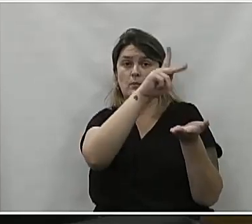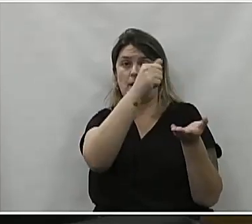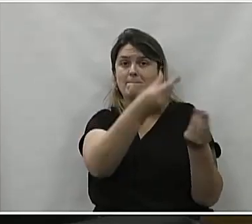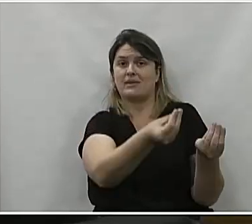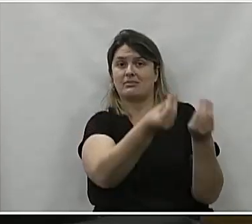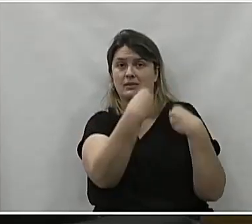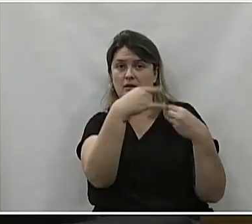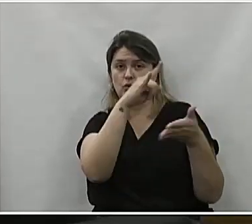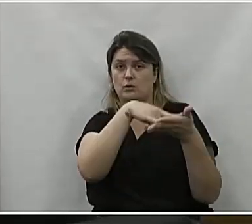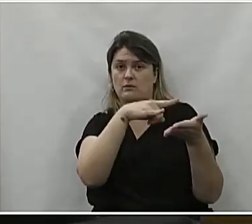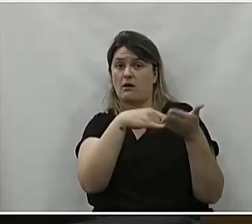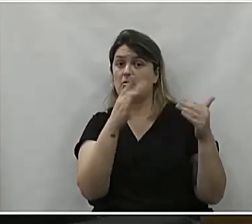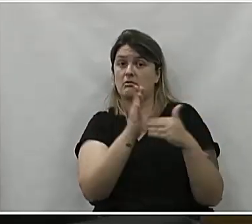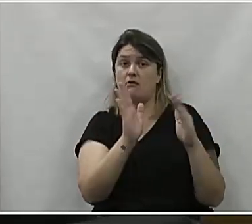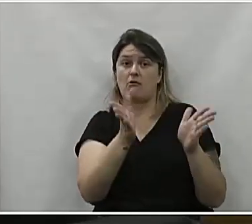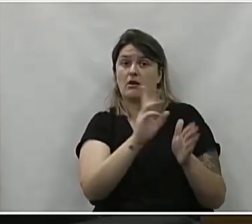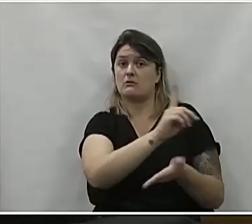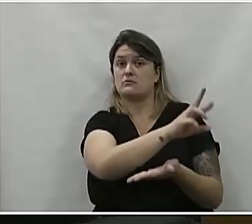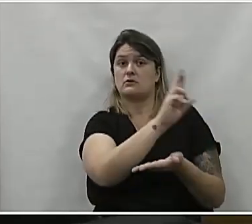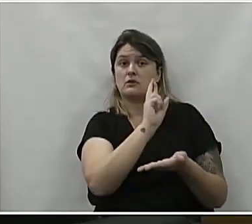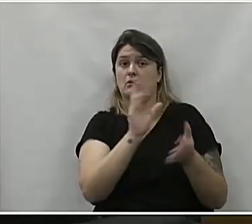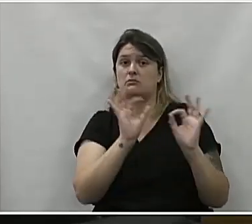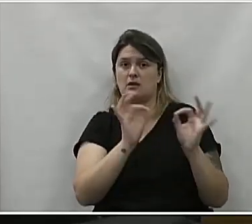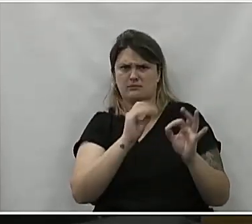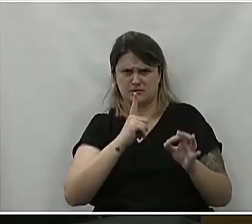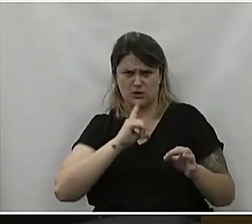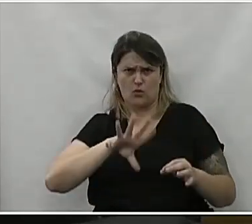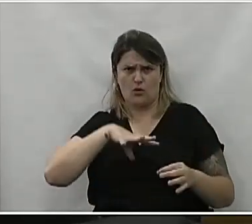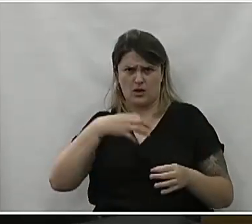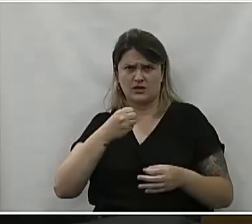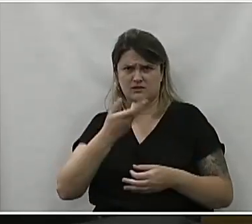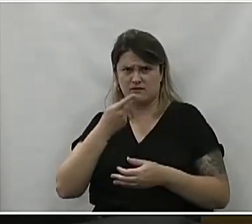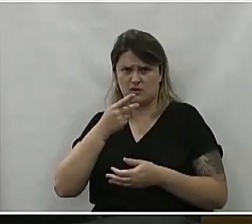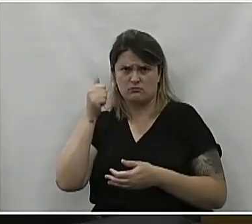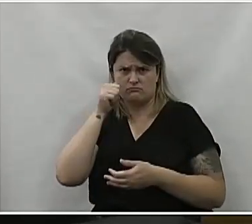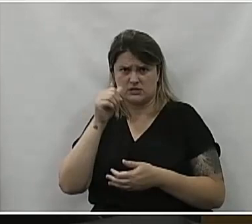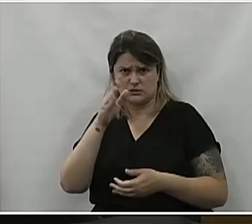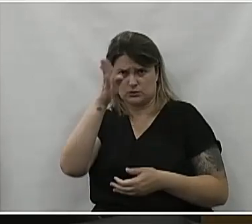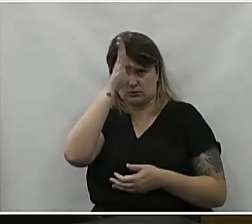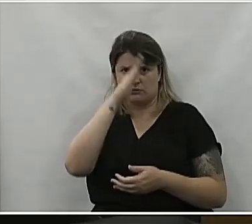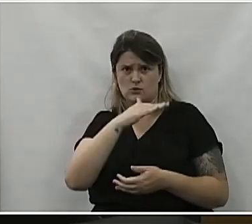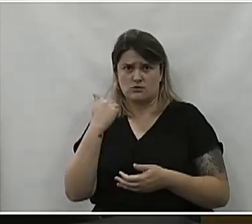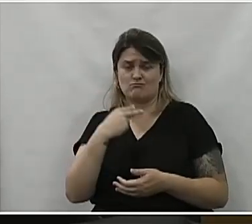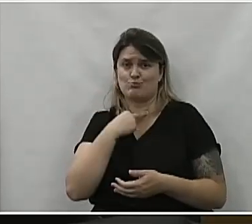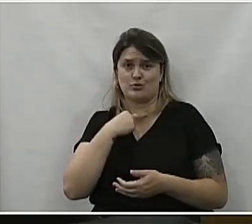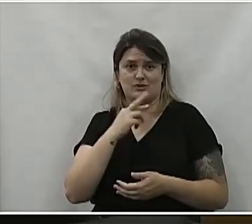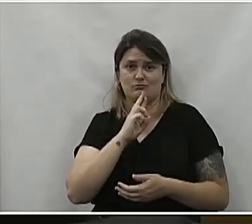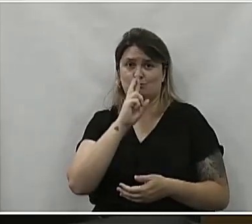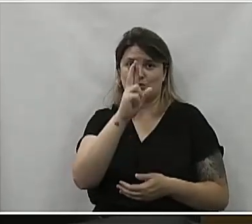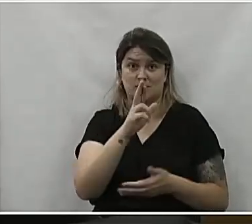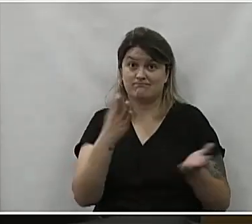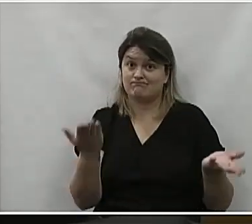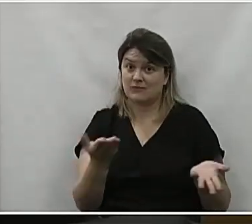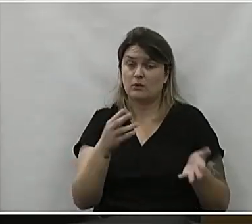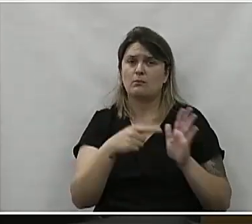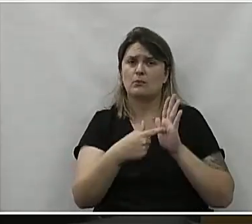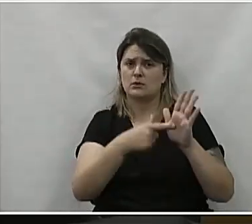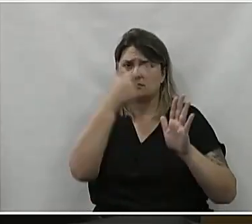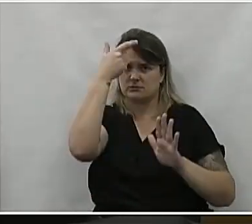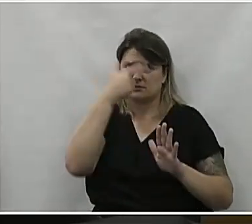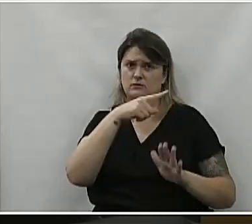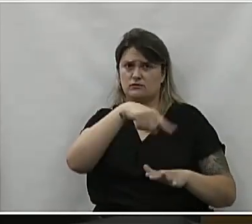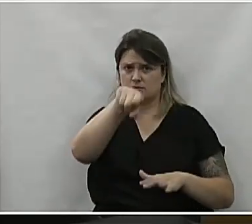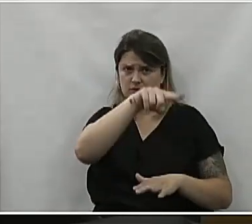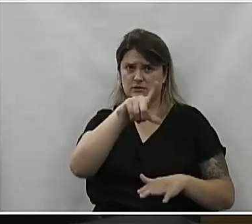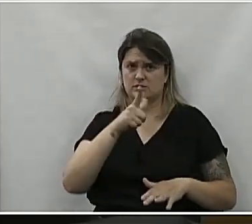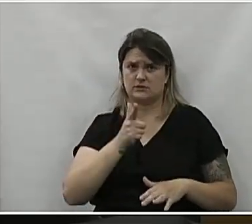pedi Que até agora Não se manifestaram Mas teve coragem De vir aqui E falar De uma pessoa Que faleceu Que não pode se defender Então isso só demonstra O caráter